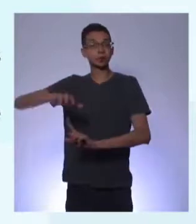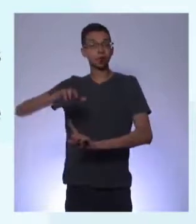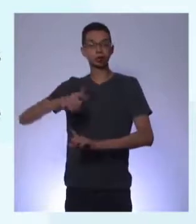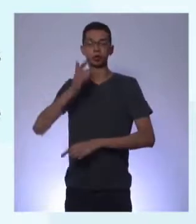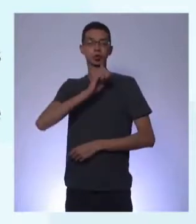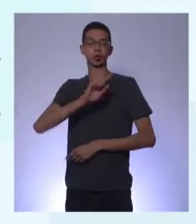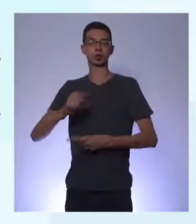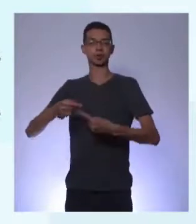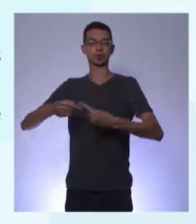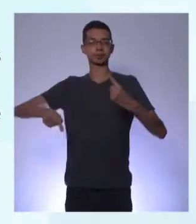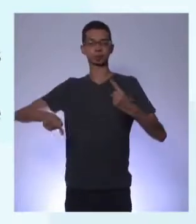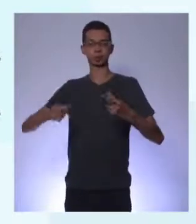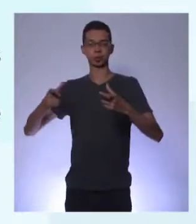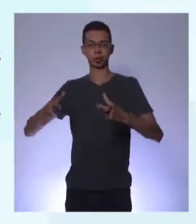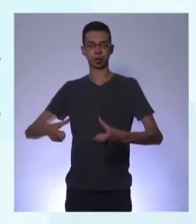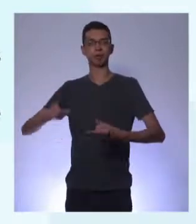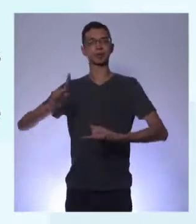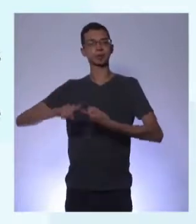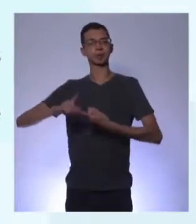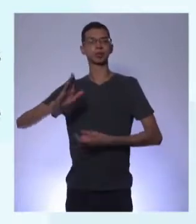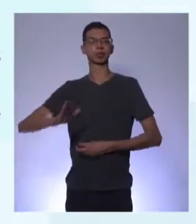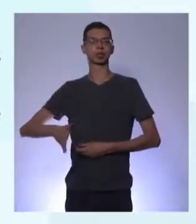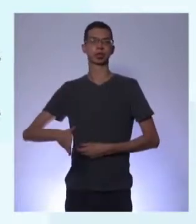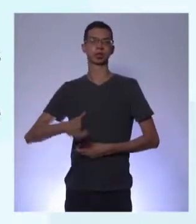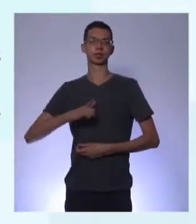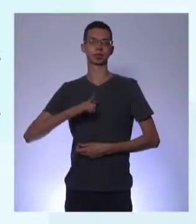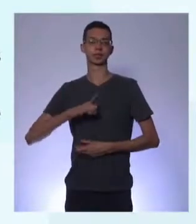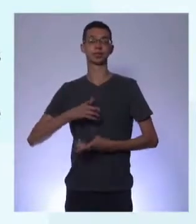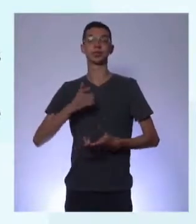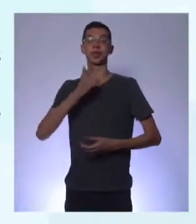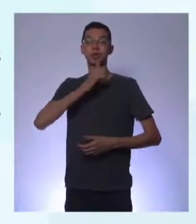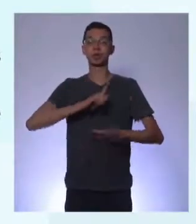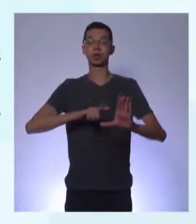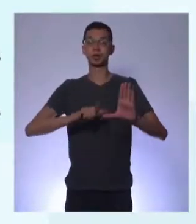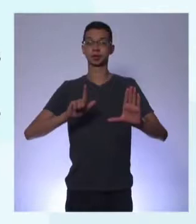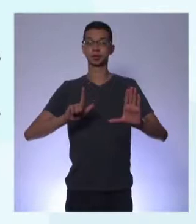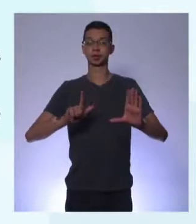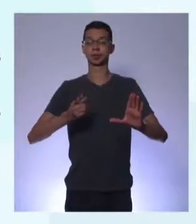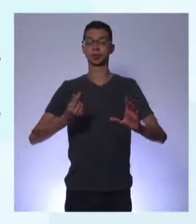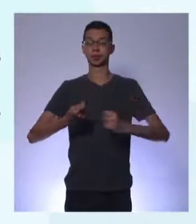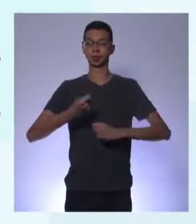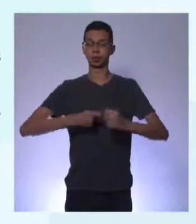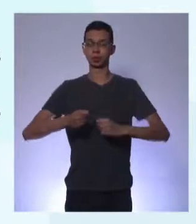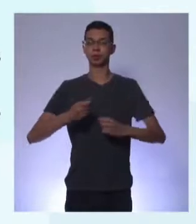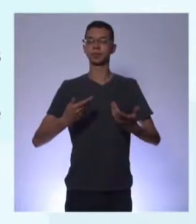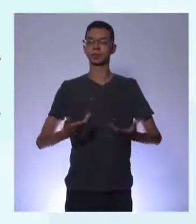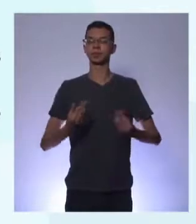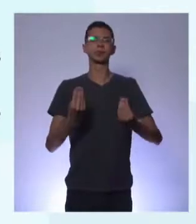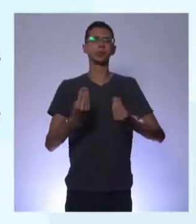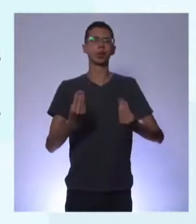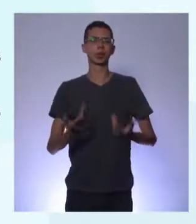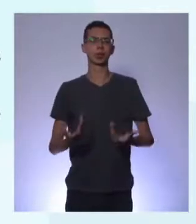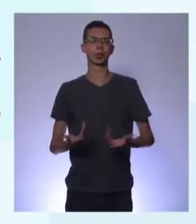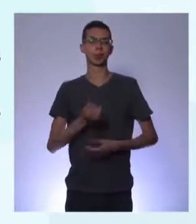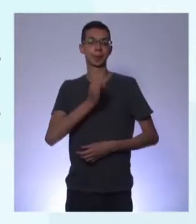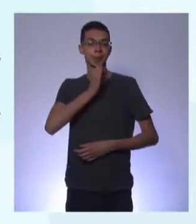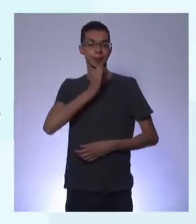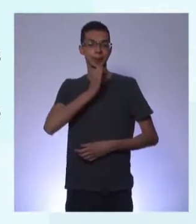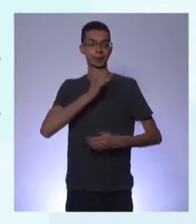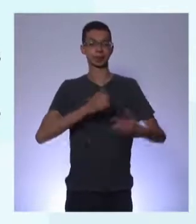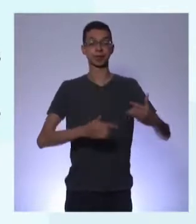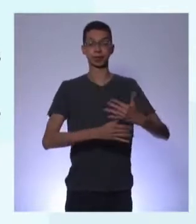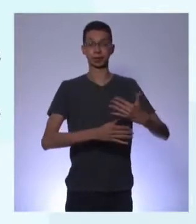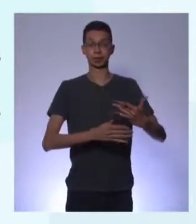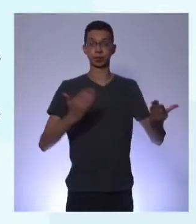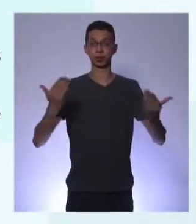aí alcançar a independência econômica. Então, essas relações entre